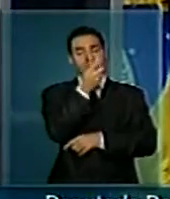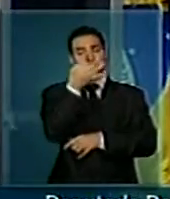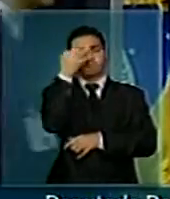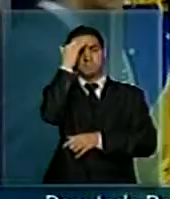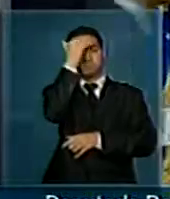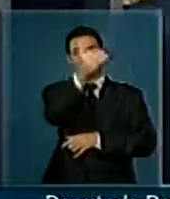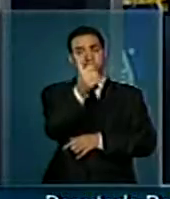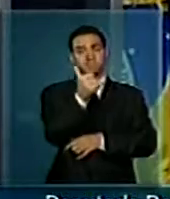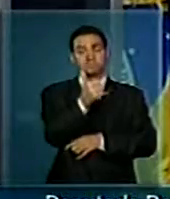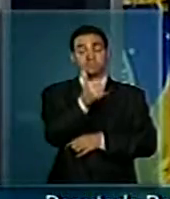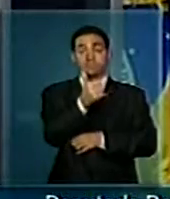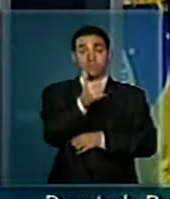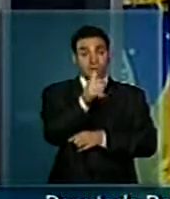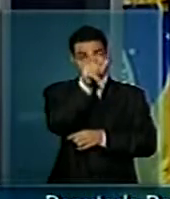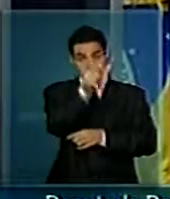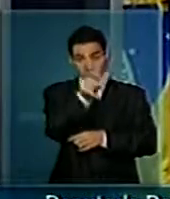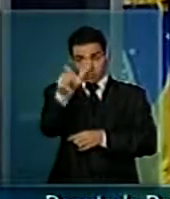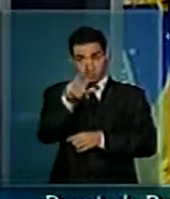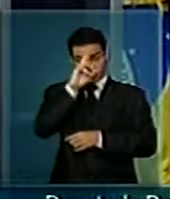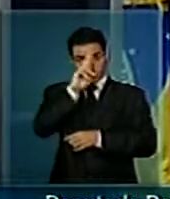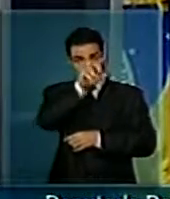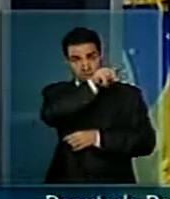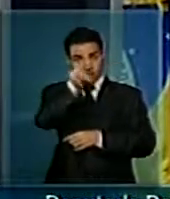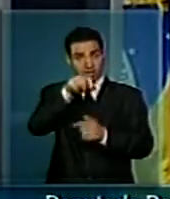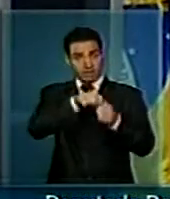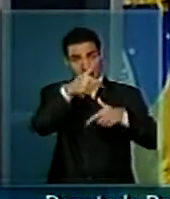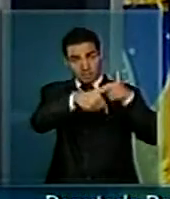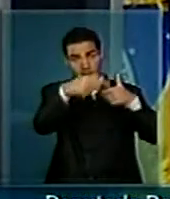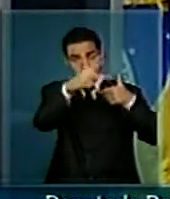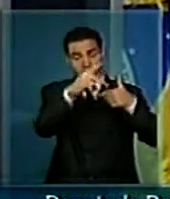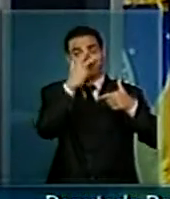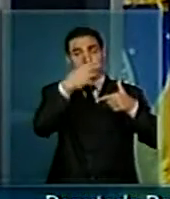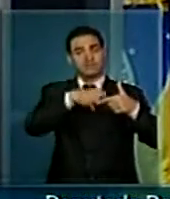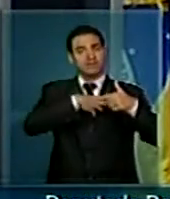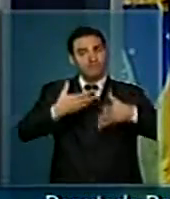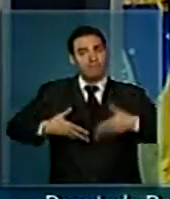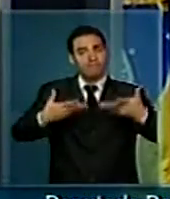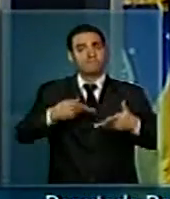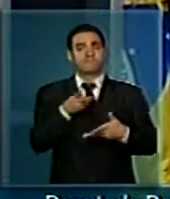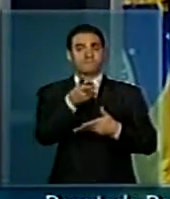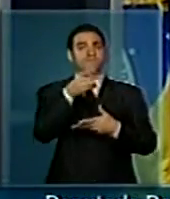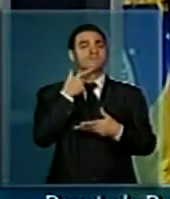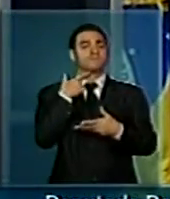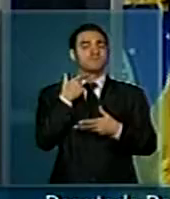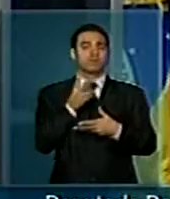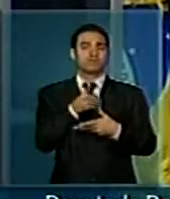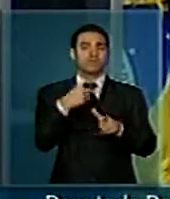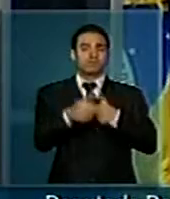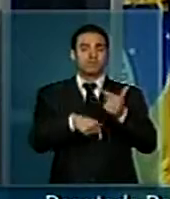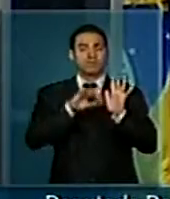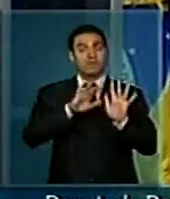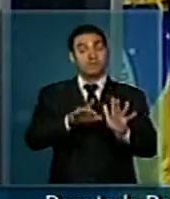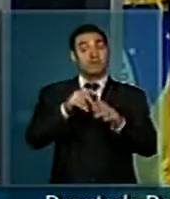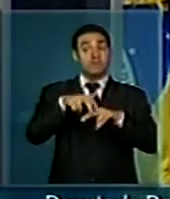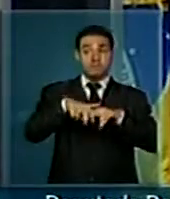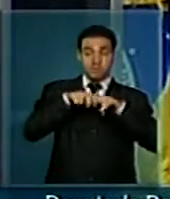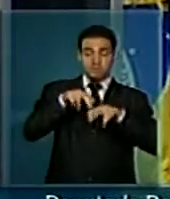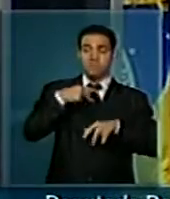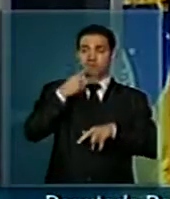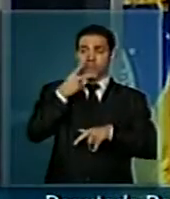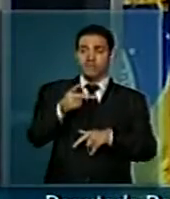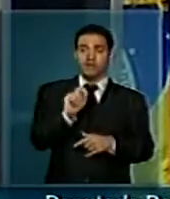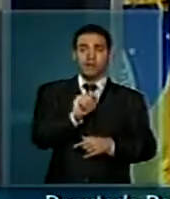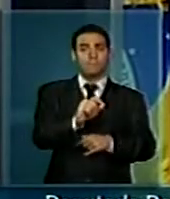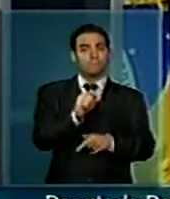São iniciativas como a de vocês que nos fazem prosseguir sempre. E nesse sentido, me permitam fazer aqui um